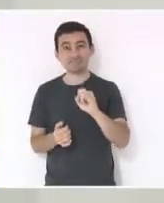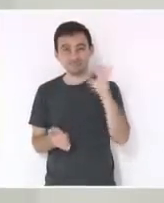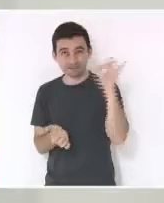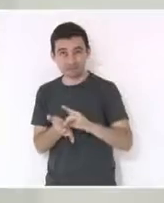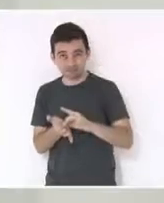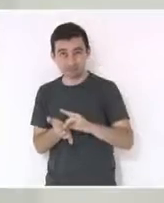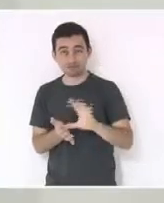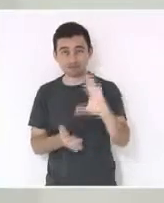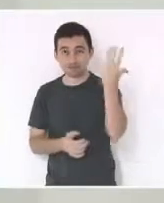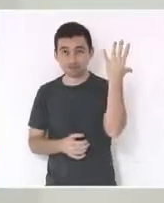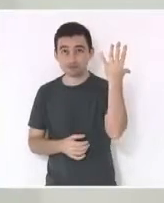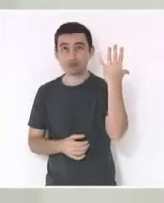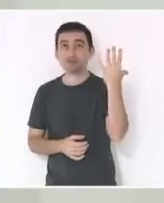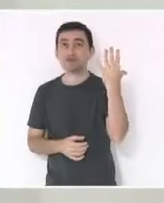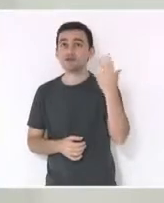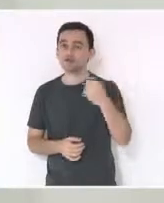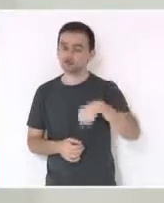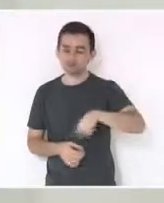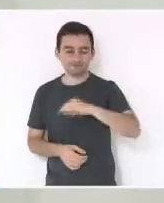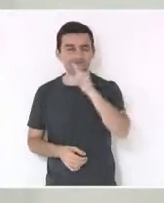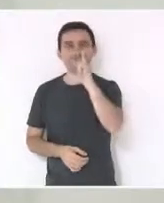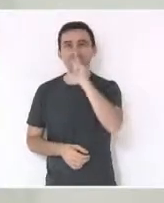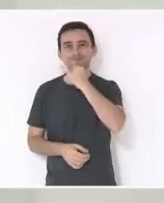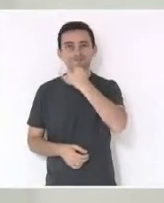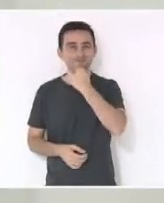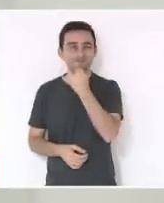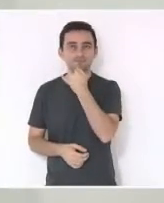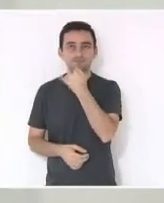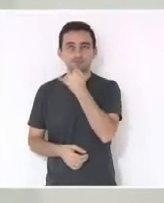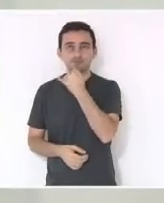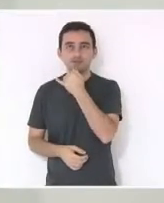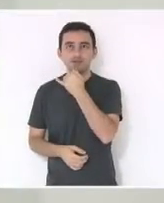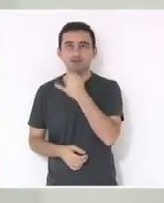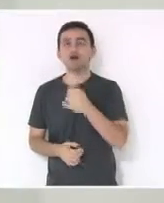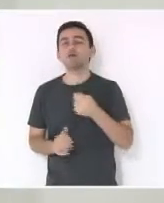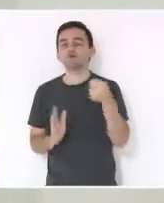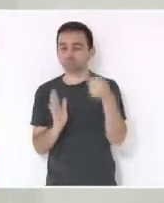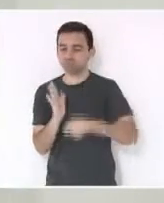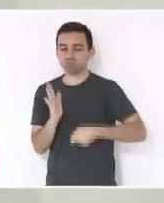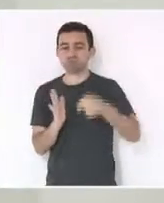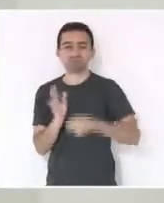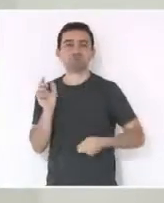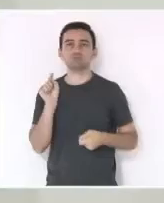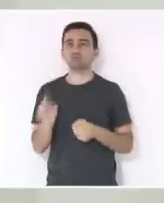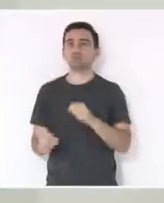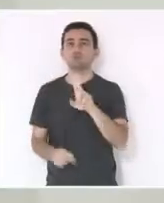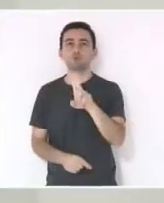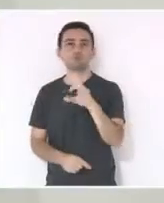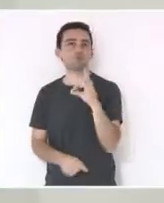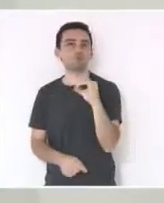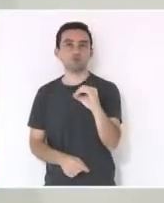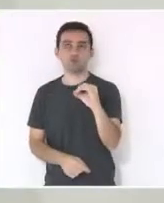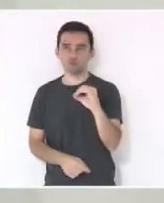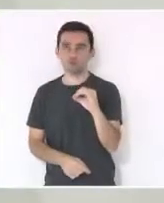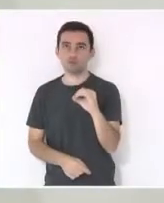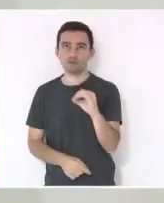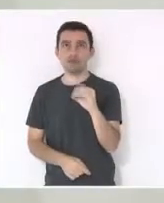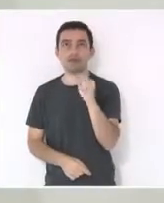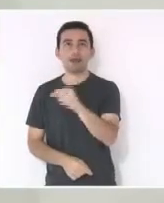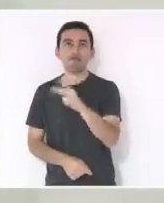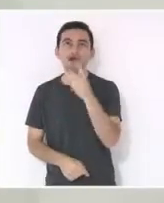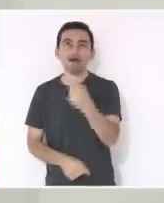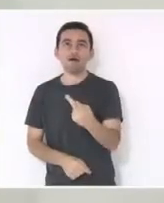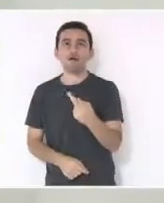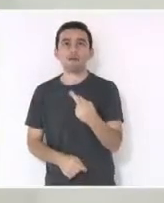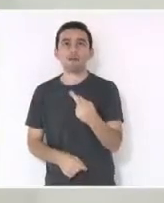nós vamos lamentar profundamente e vamos cobrar do prefeito tudo porque ele diz em um local ele disse